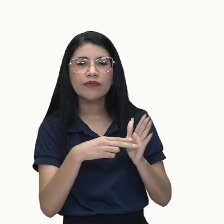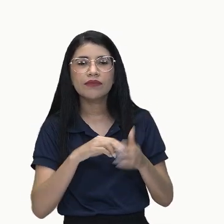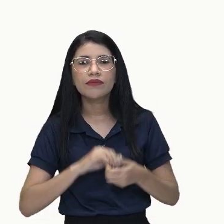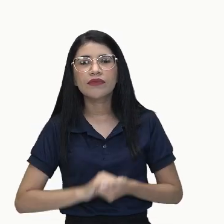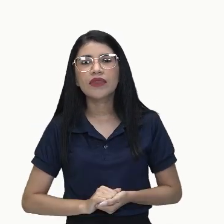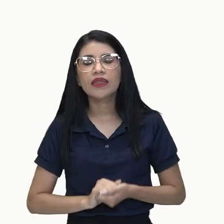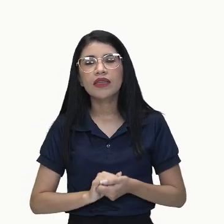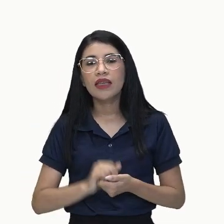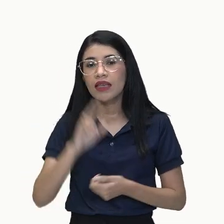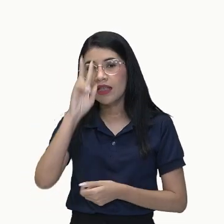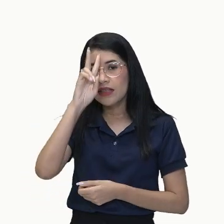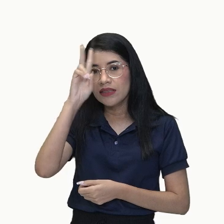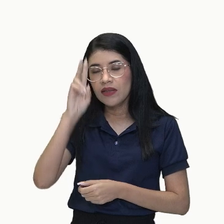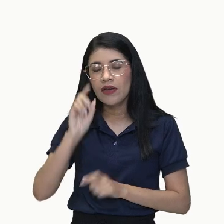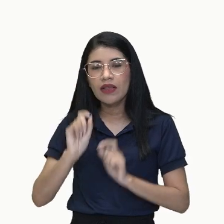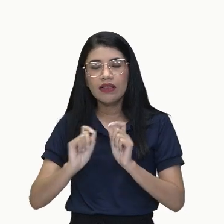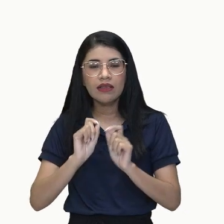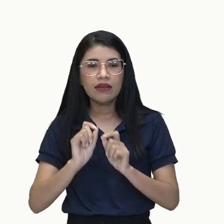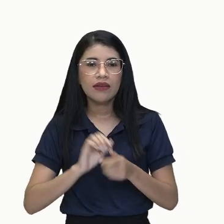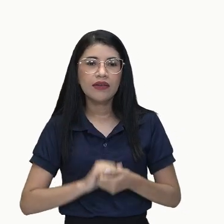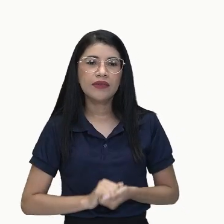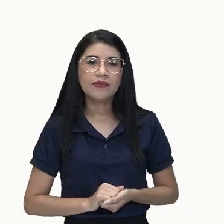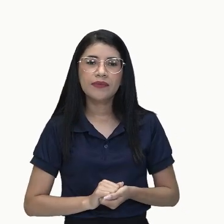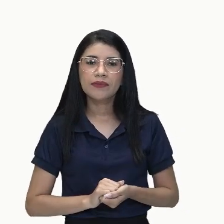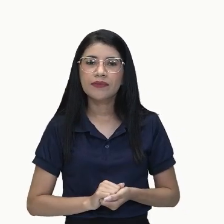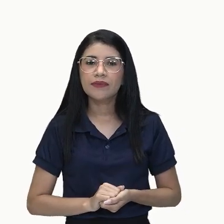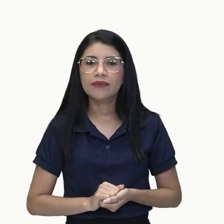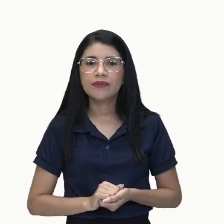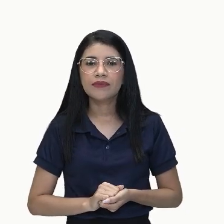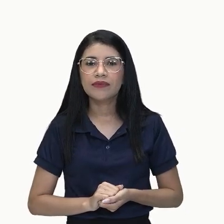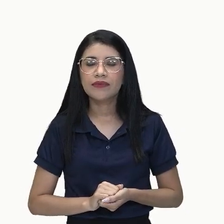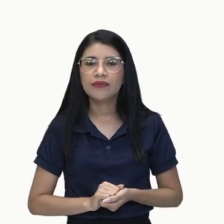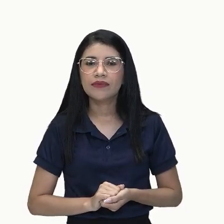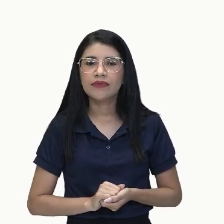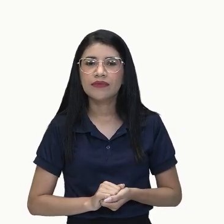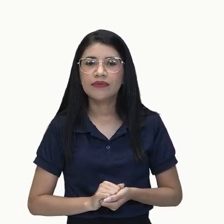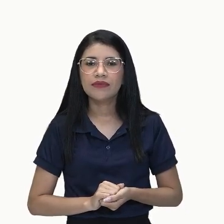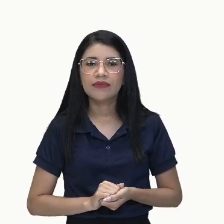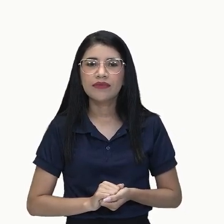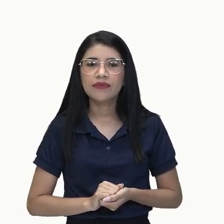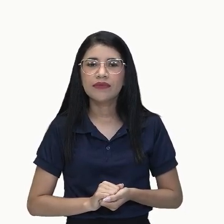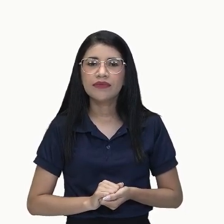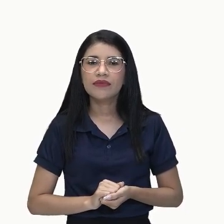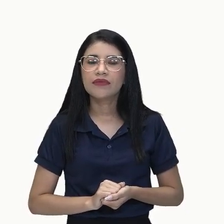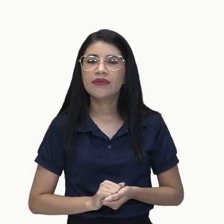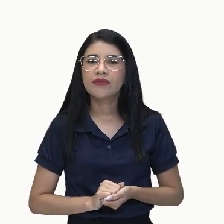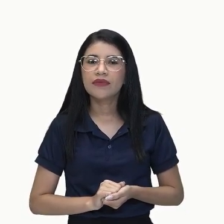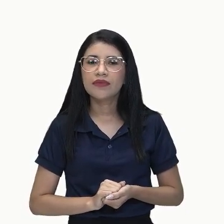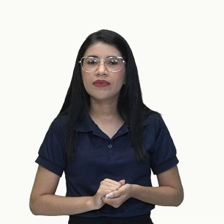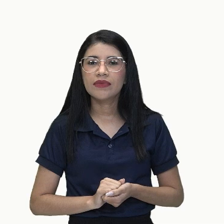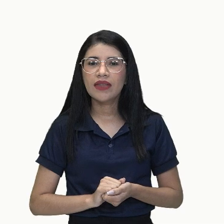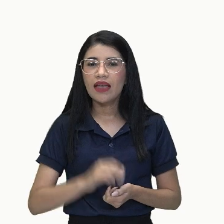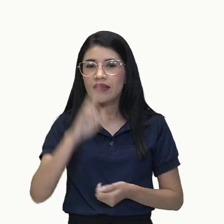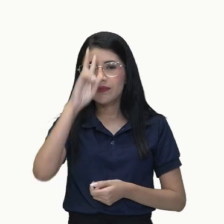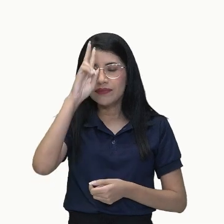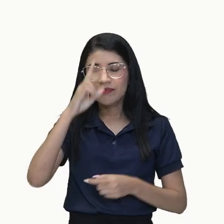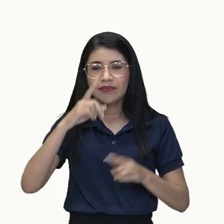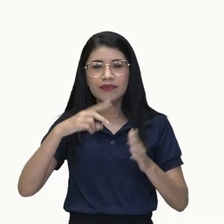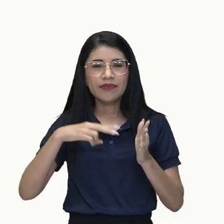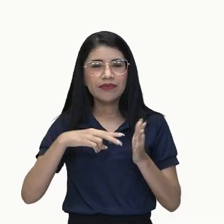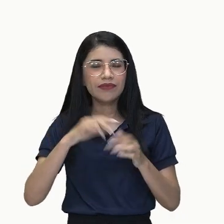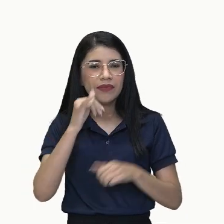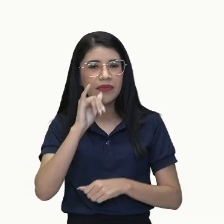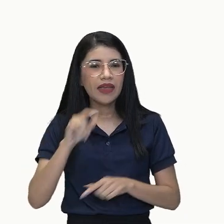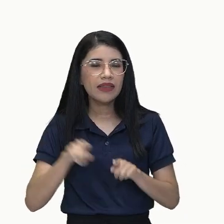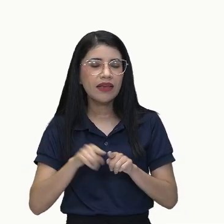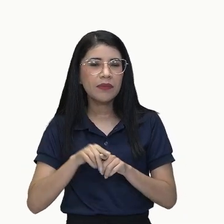tensão elétrica, para o meu conceito, ou os conceitos fundamentais, a tensão elétrica, a sua